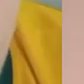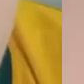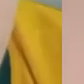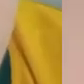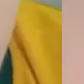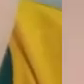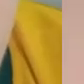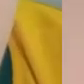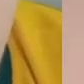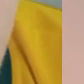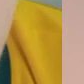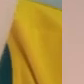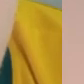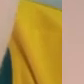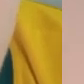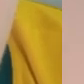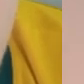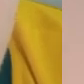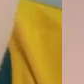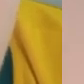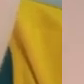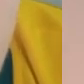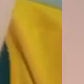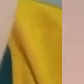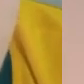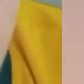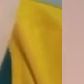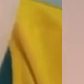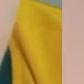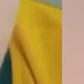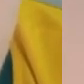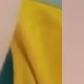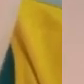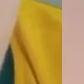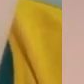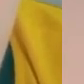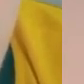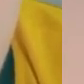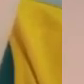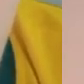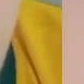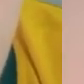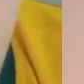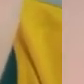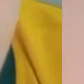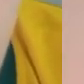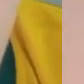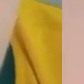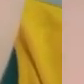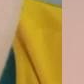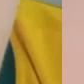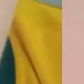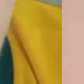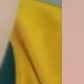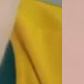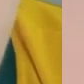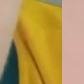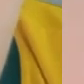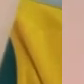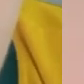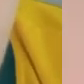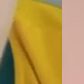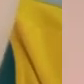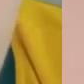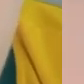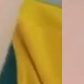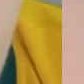Fala galerinha, vocês gostaram do vídeo? Deixa abaixo nos comentários o que vocês acharam. Comente aí quantas dezenas vocês acertaram na Loto Fácil de Independência 2023. Comente aí,